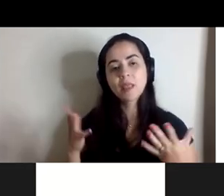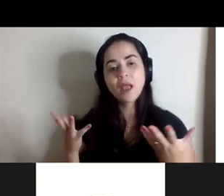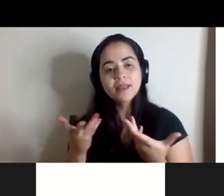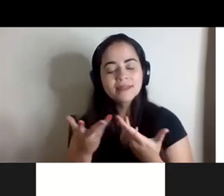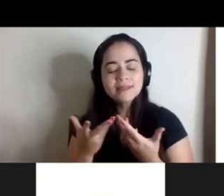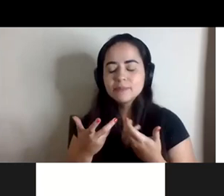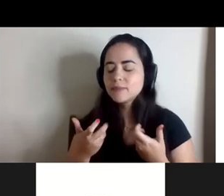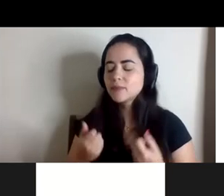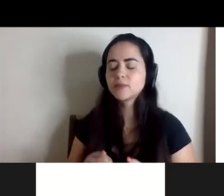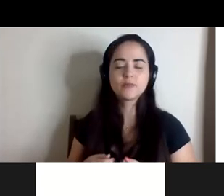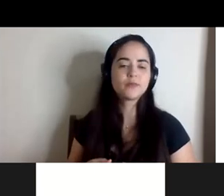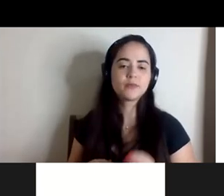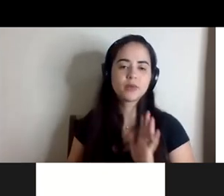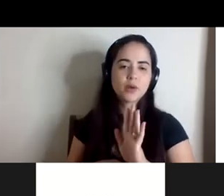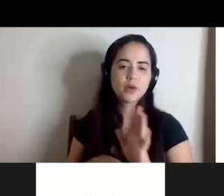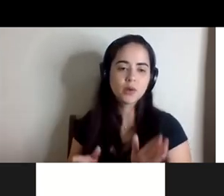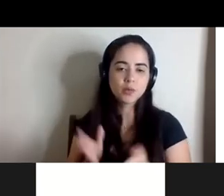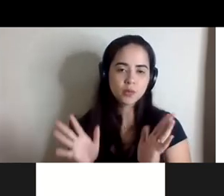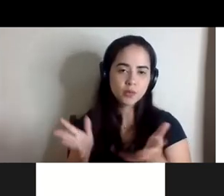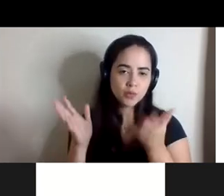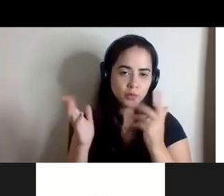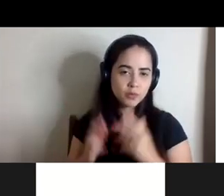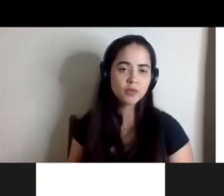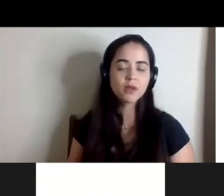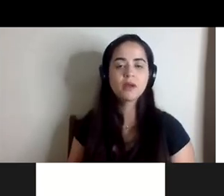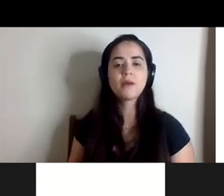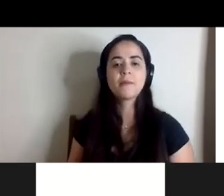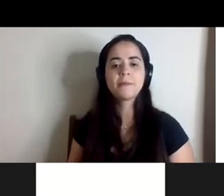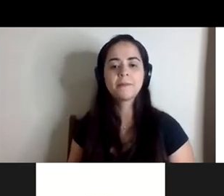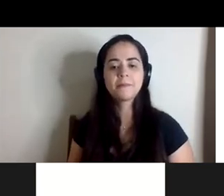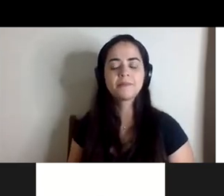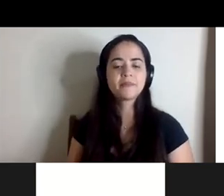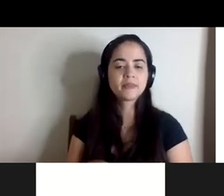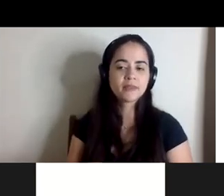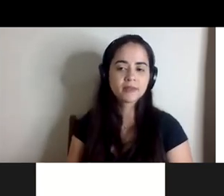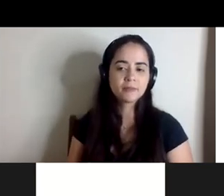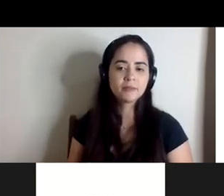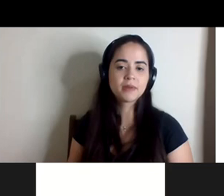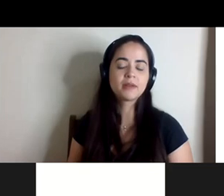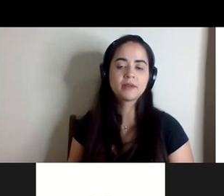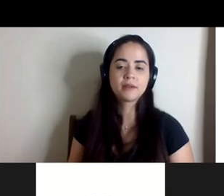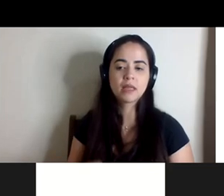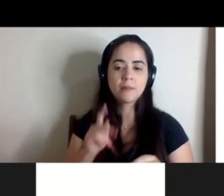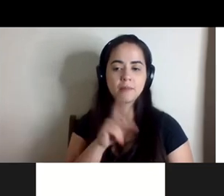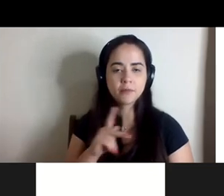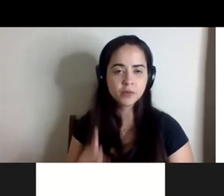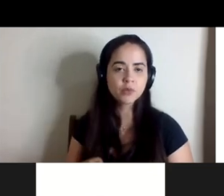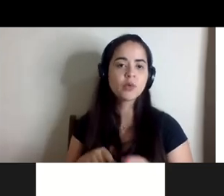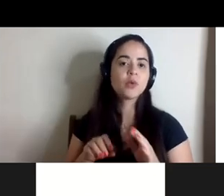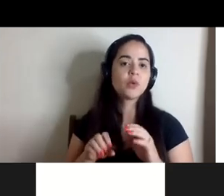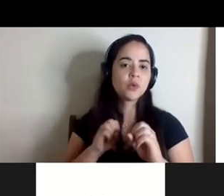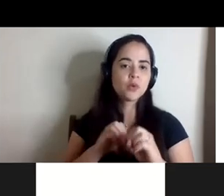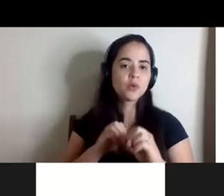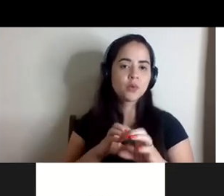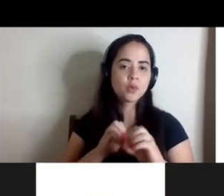é muito rico a sua contribuição, assim, como educador, como pesquisador e como pessoa. Eu acho que isso, para a gente, é uma